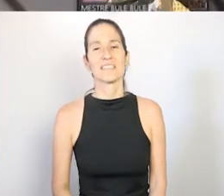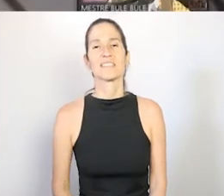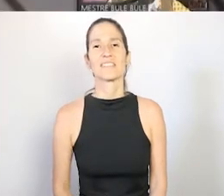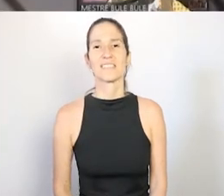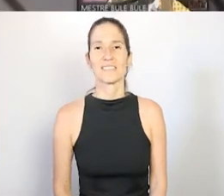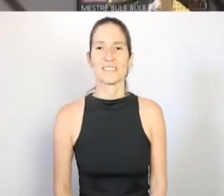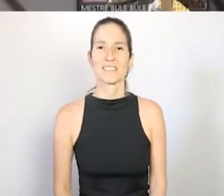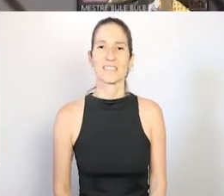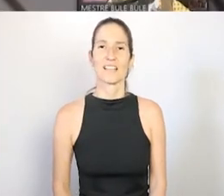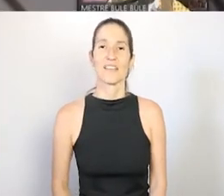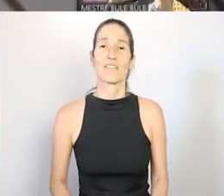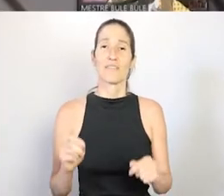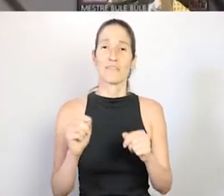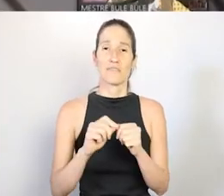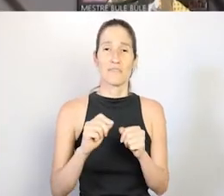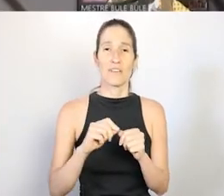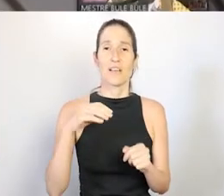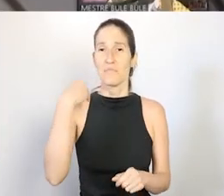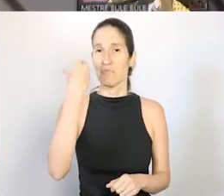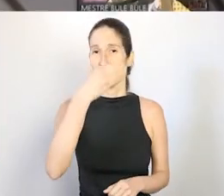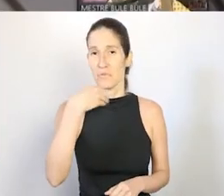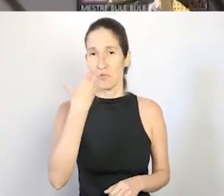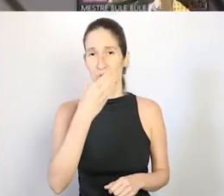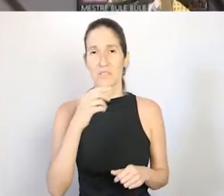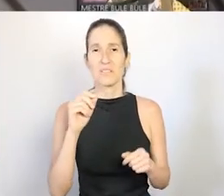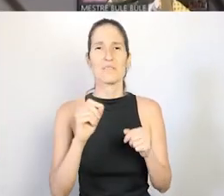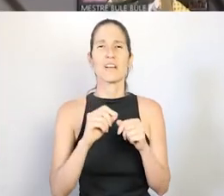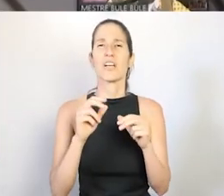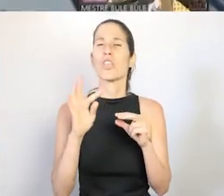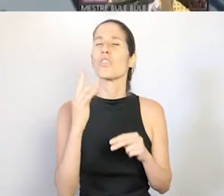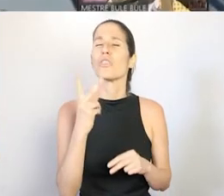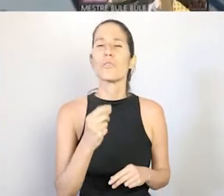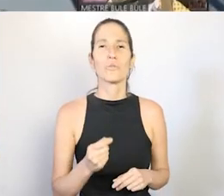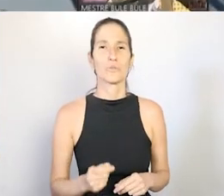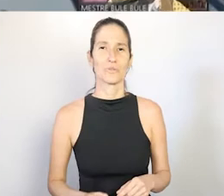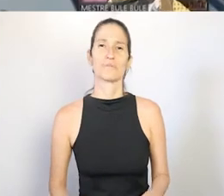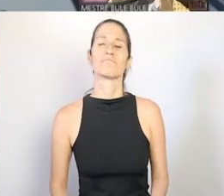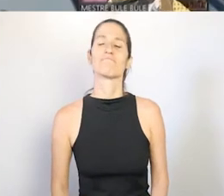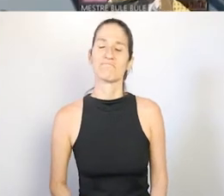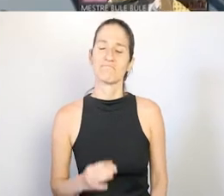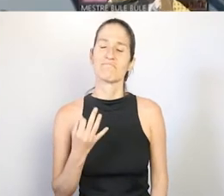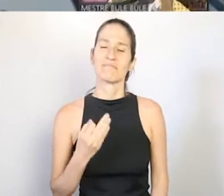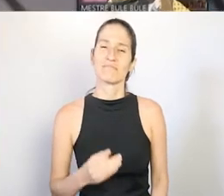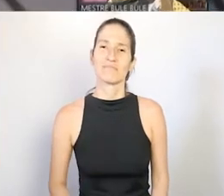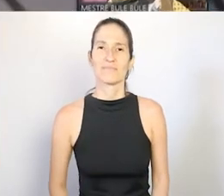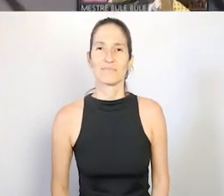Além de fazer música, faz de tudo, né, Pacis? Tudo.